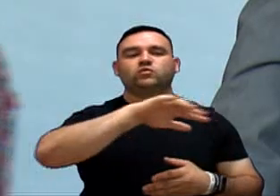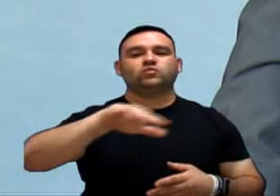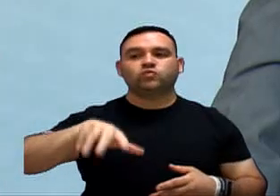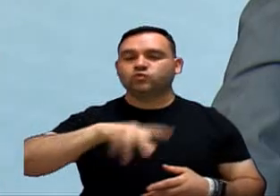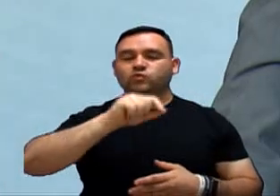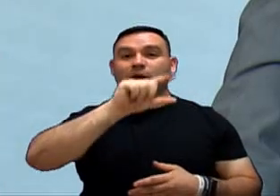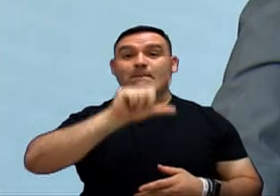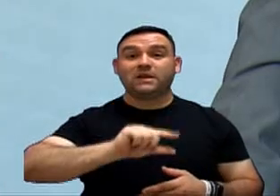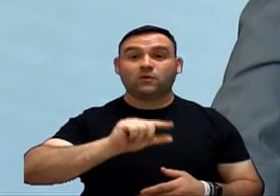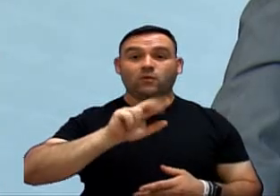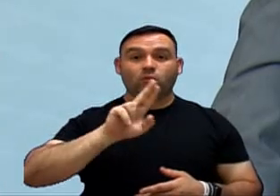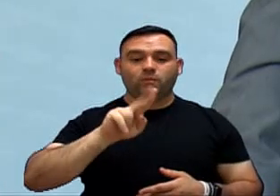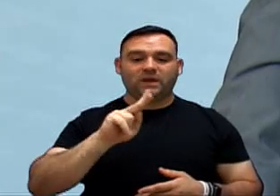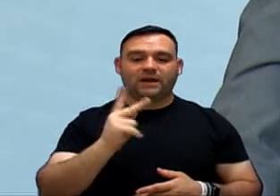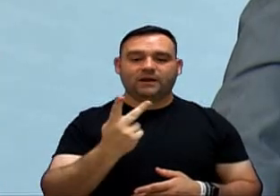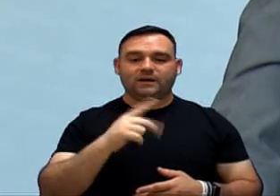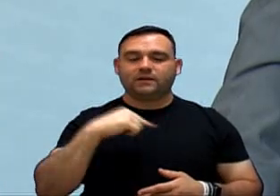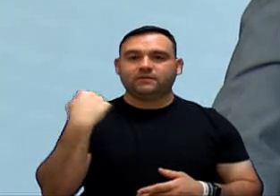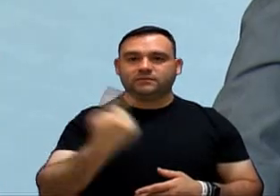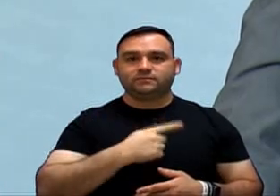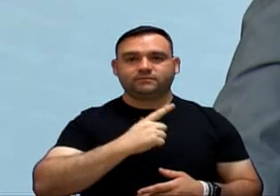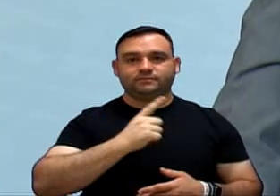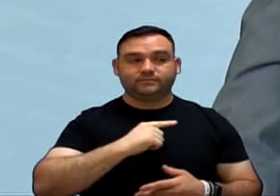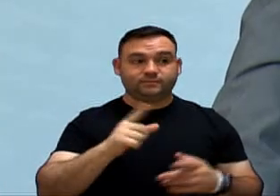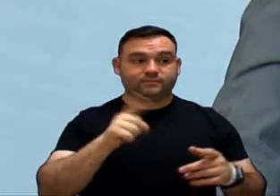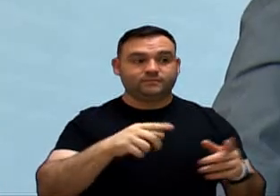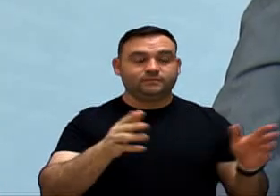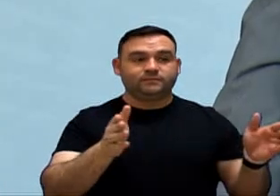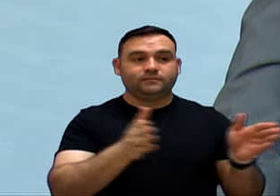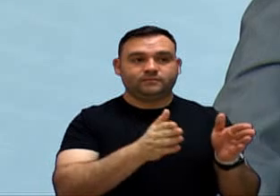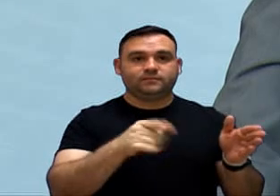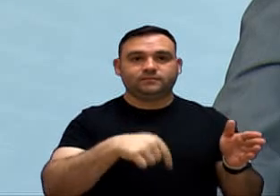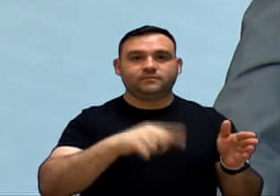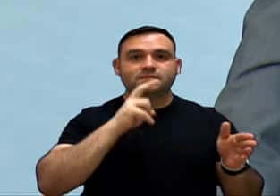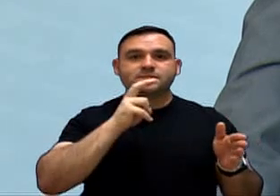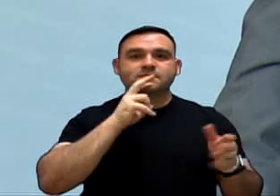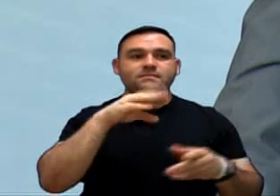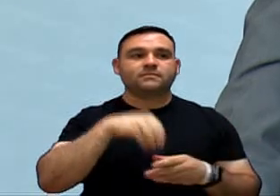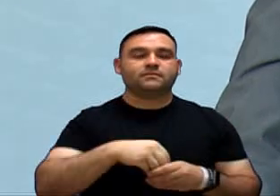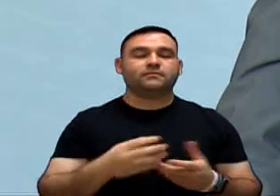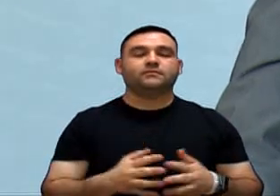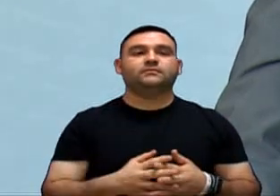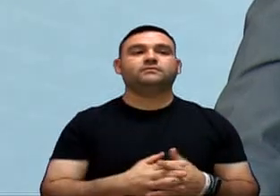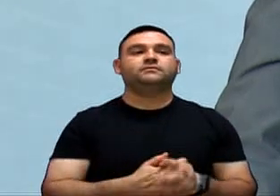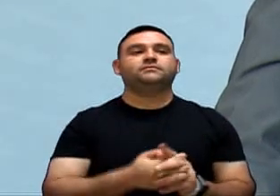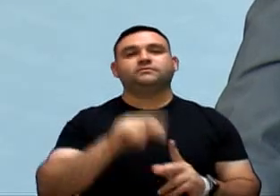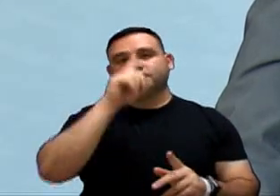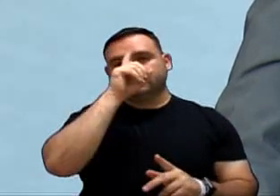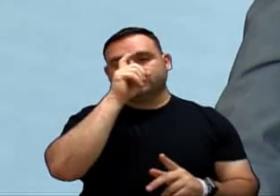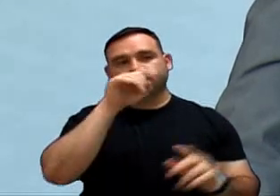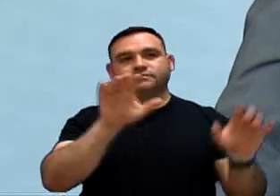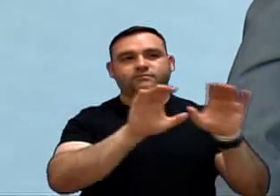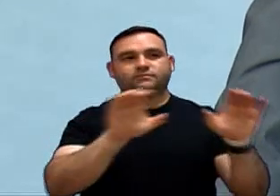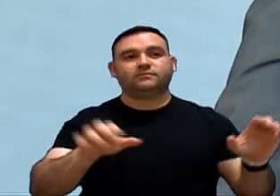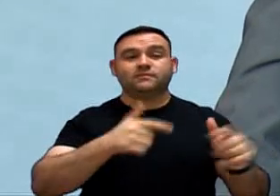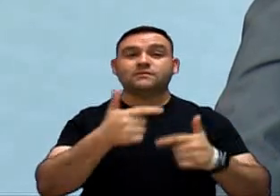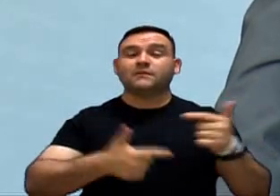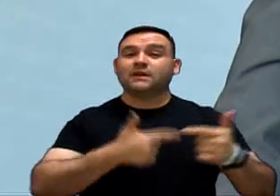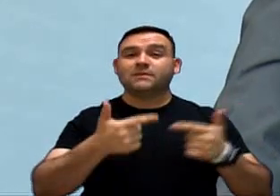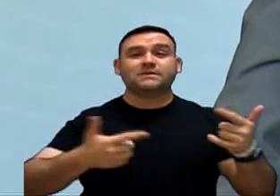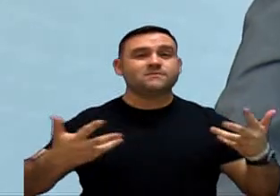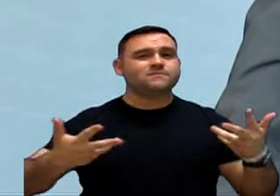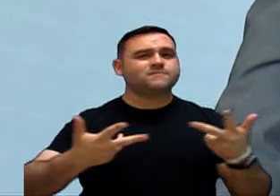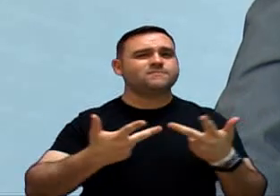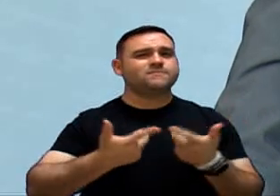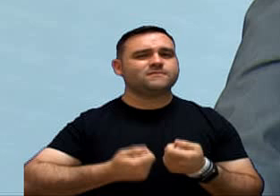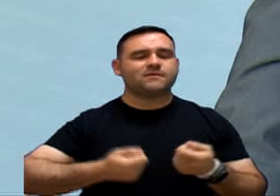as UPHs que nós temos na cidade de Sorocaba. A Santa Casa presta um serviço de